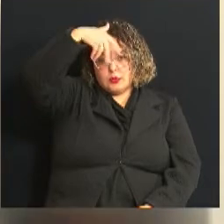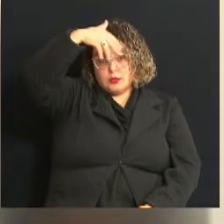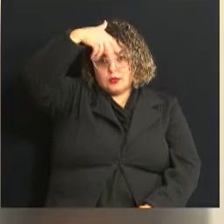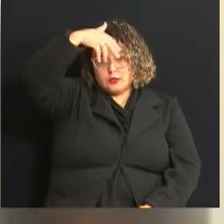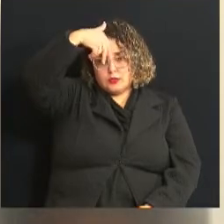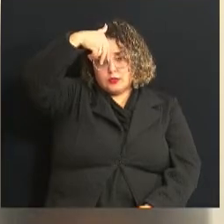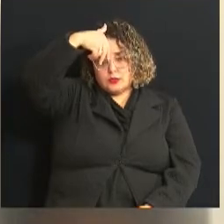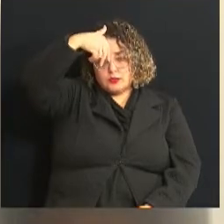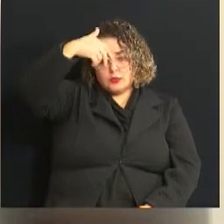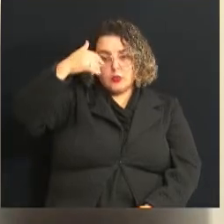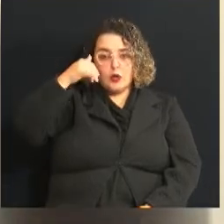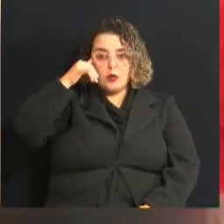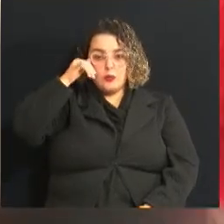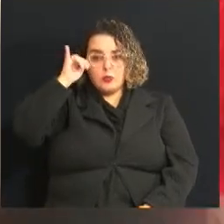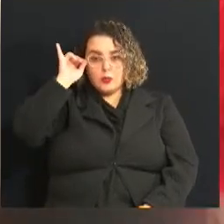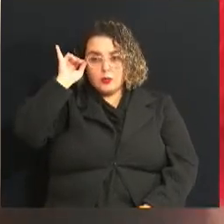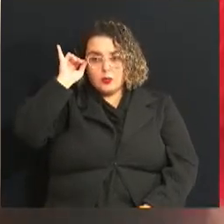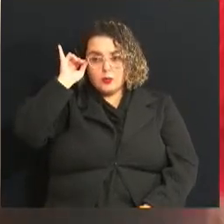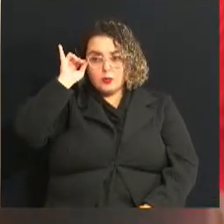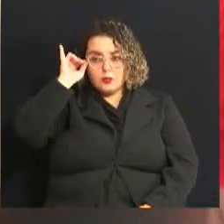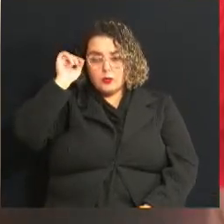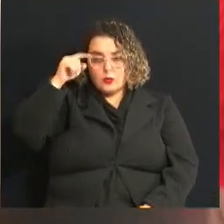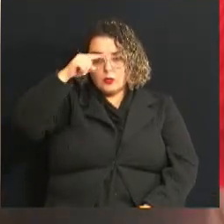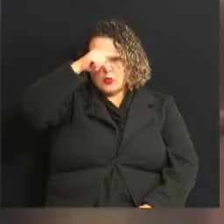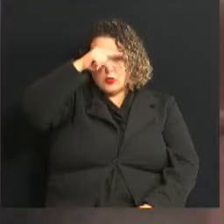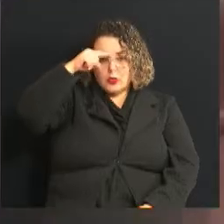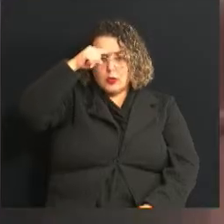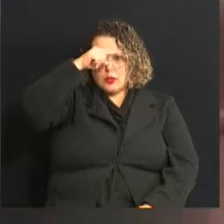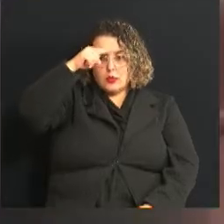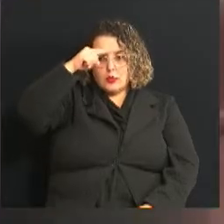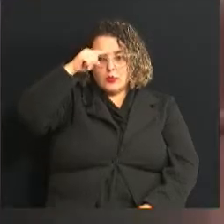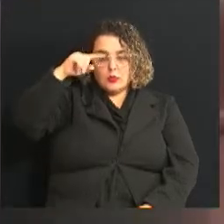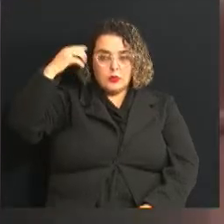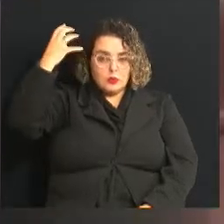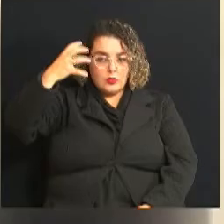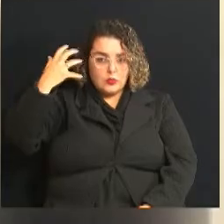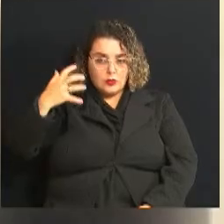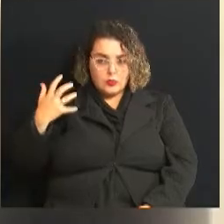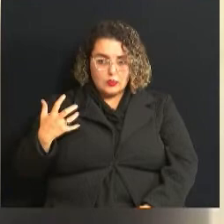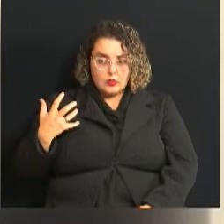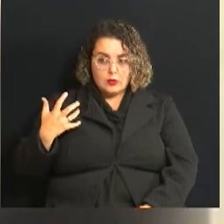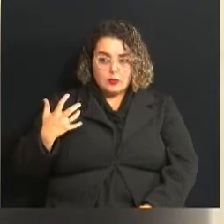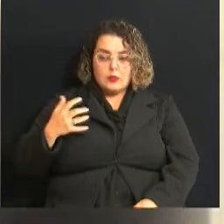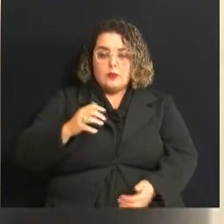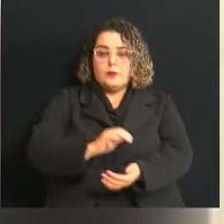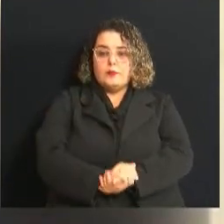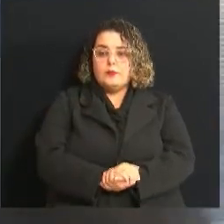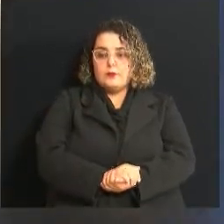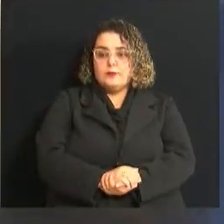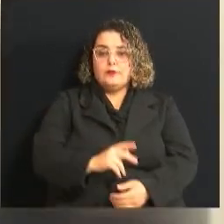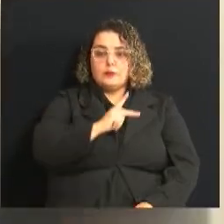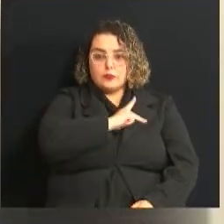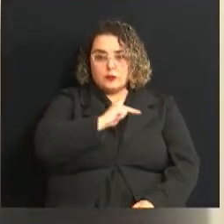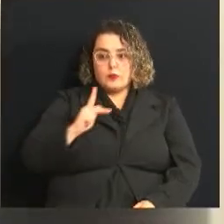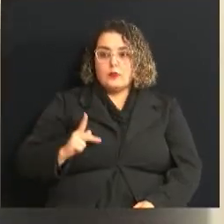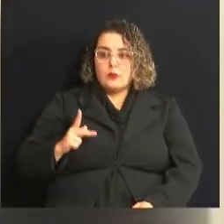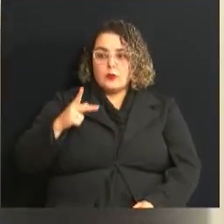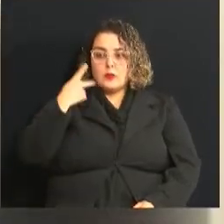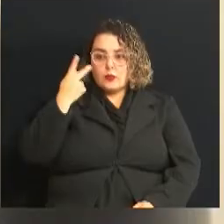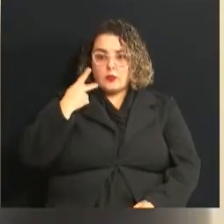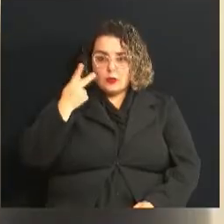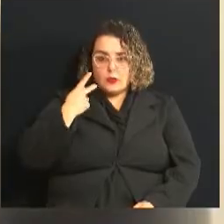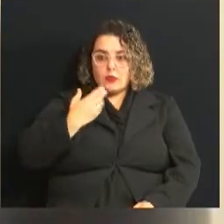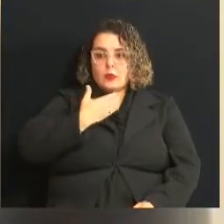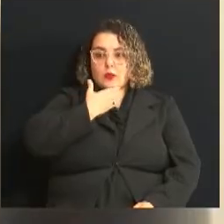Farmadic, Paulo Búfalo, Felipe Marchesi e Guida Calisto, além do presidente, o vereador Carmo